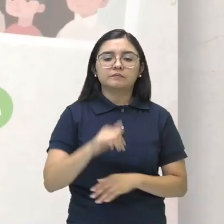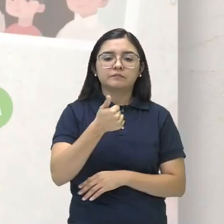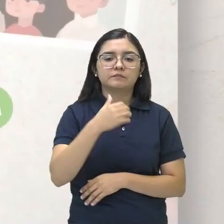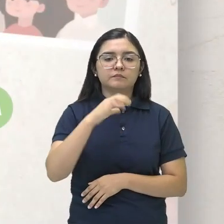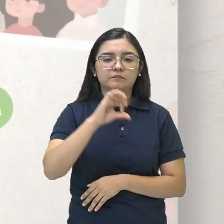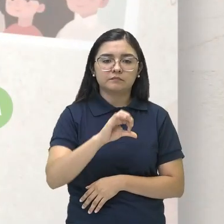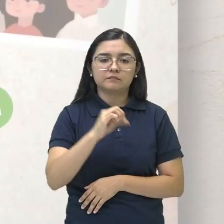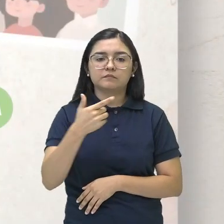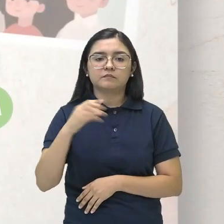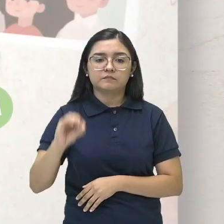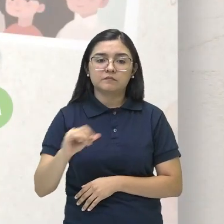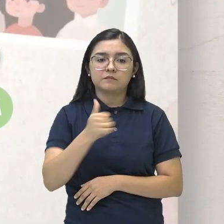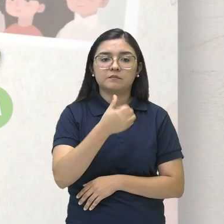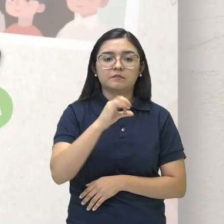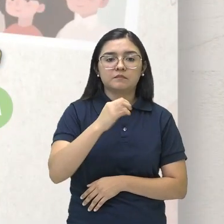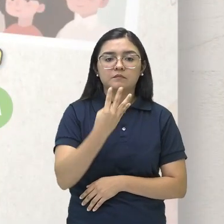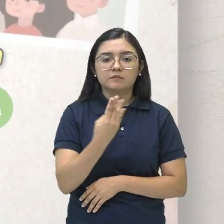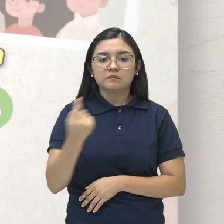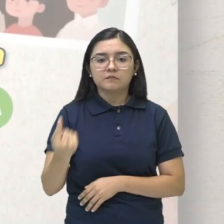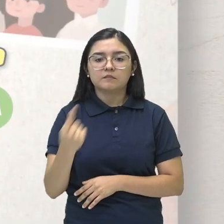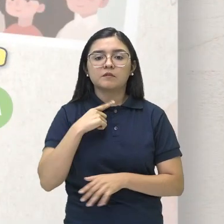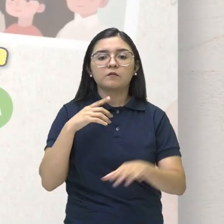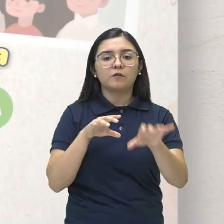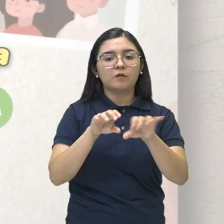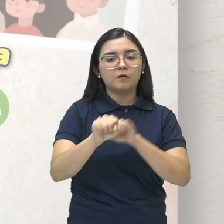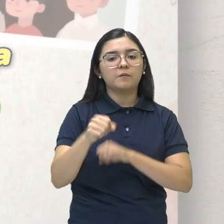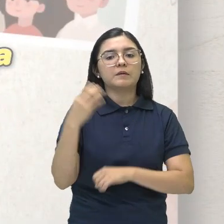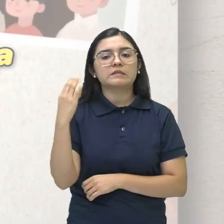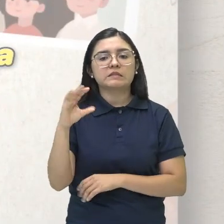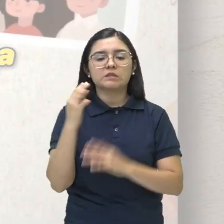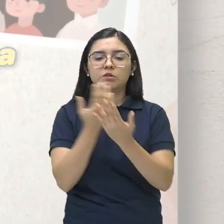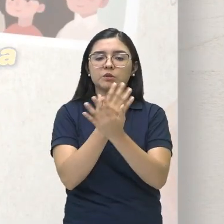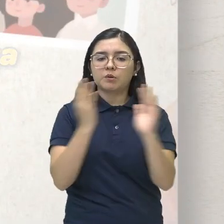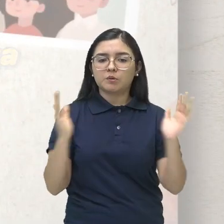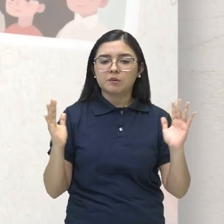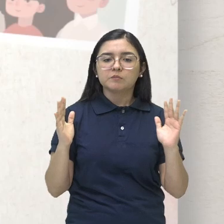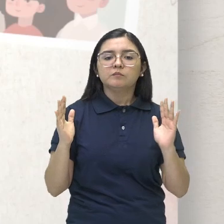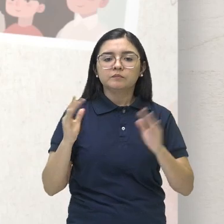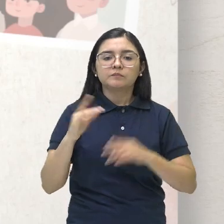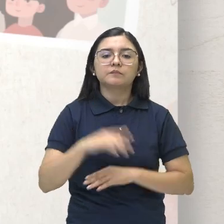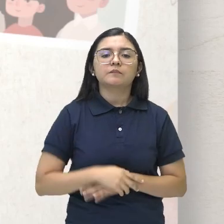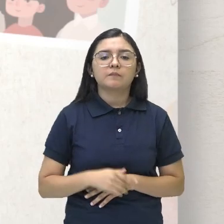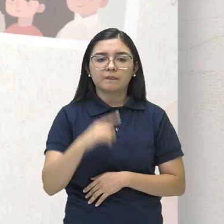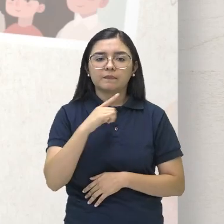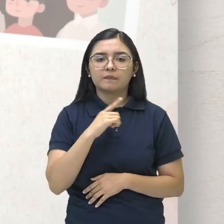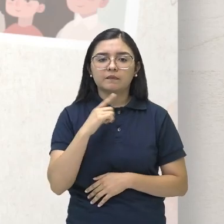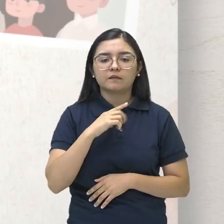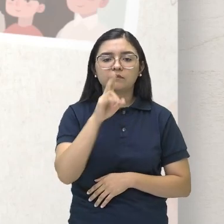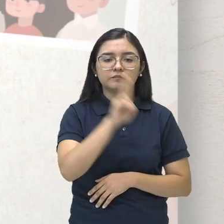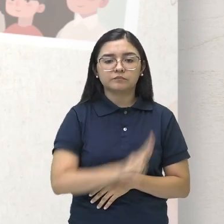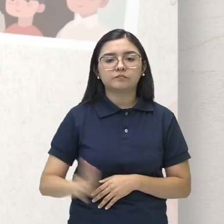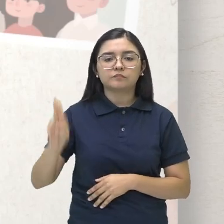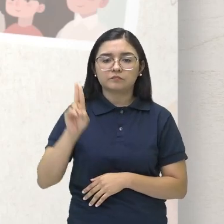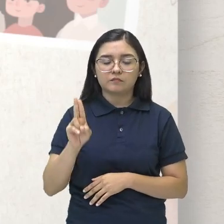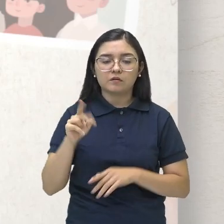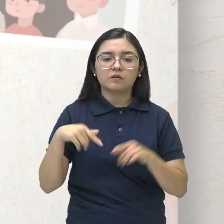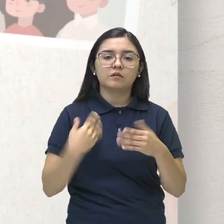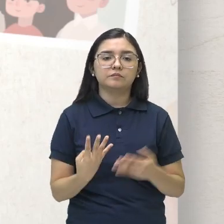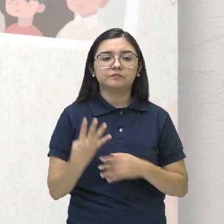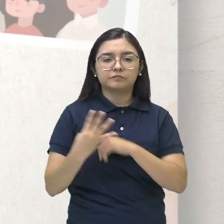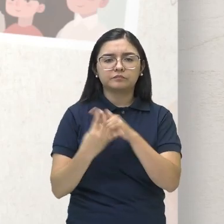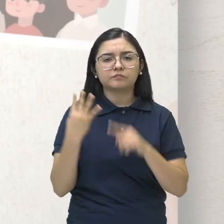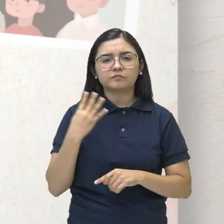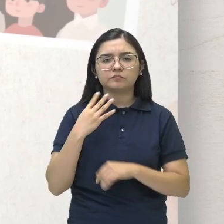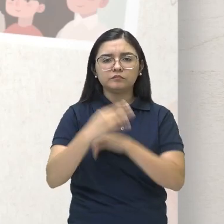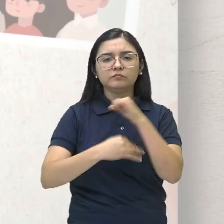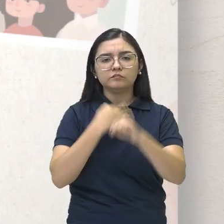Em 1941, formou-se em Ciências da Natureza pelo Newman College e, 4 anos